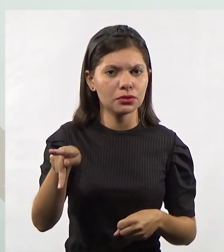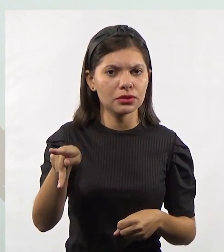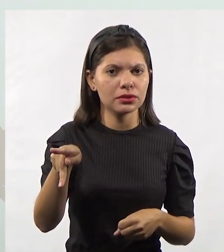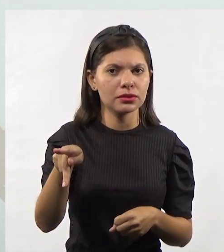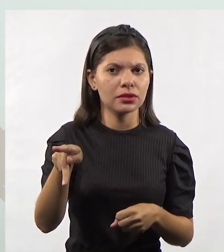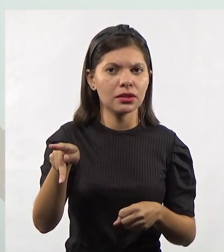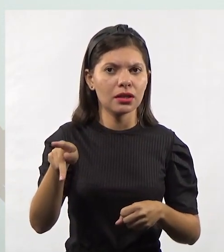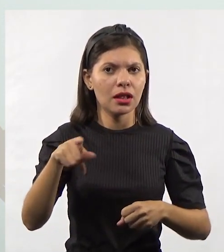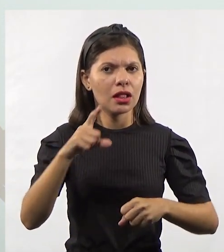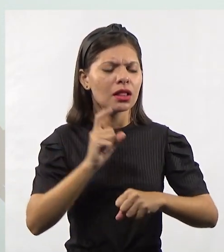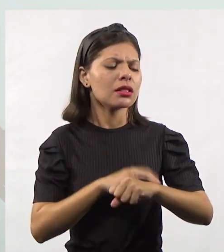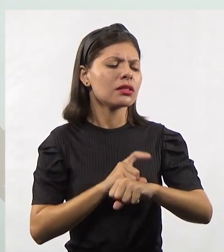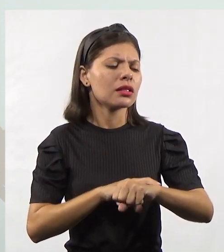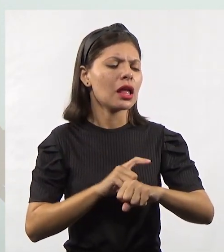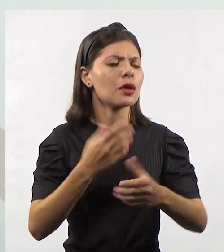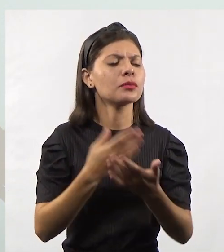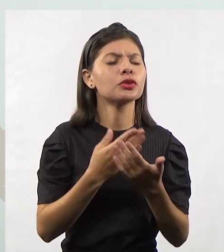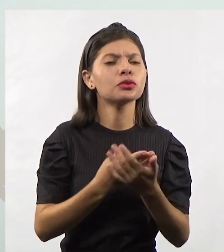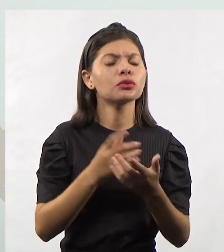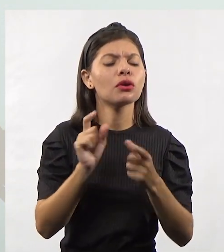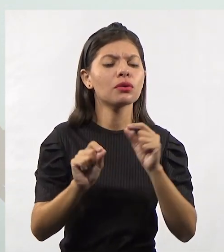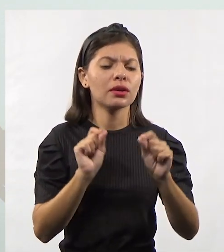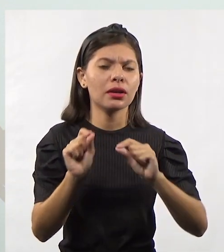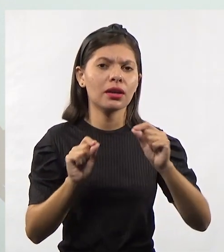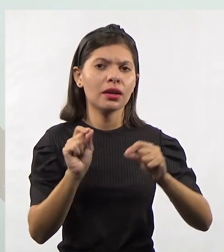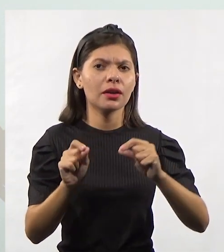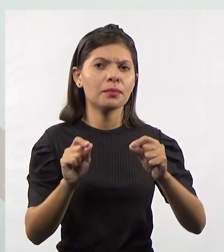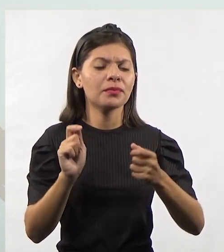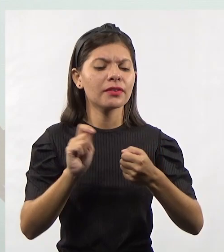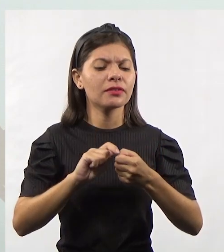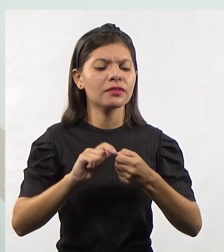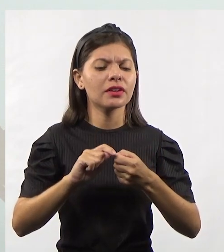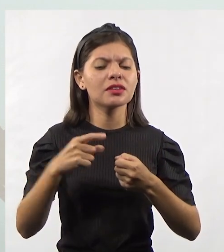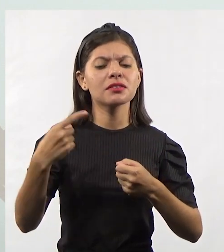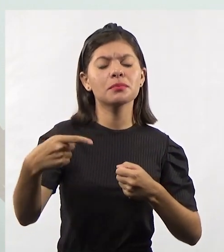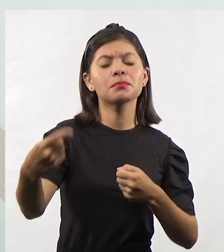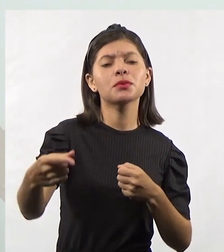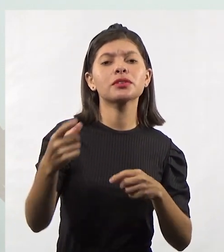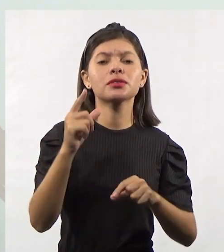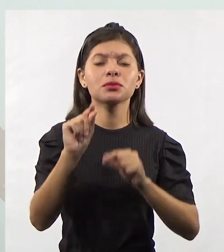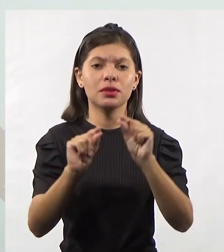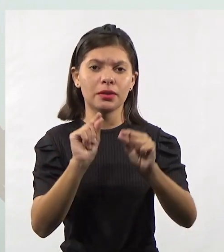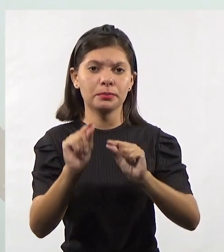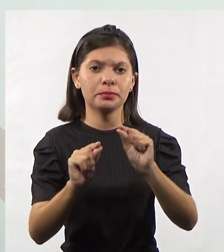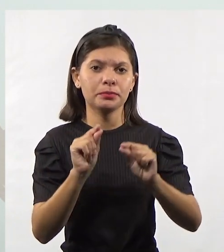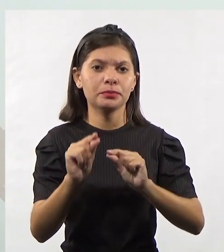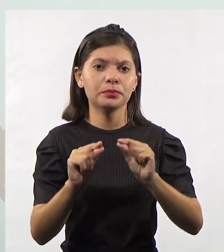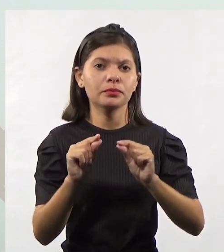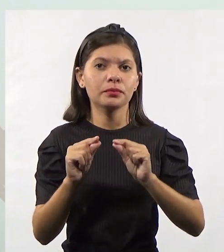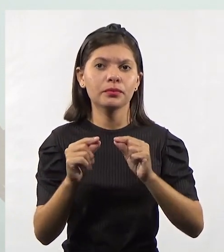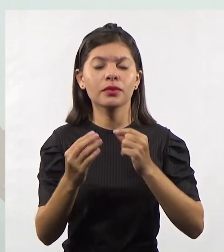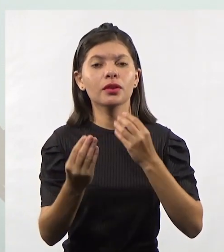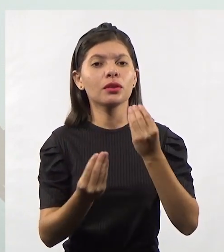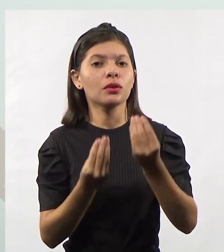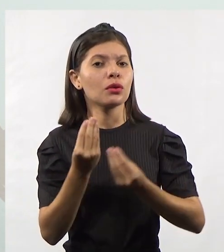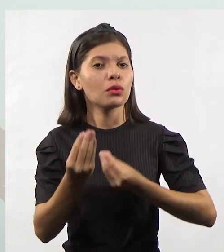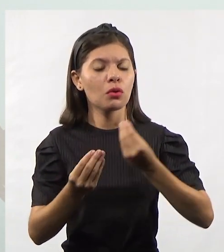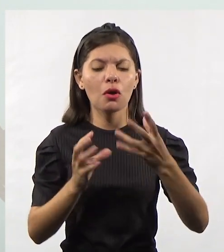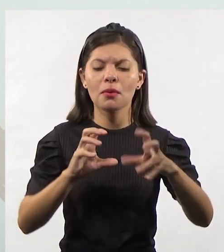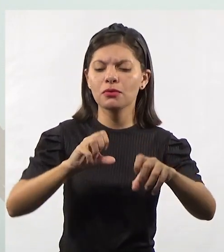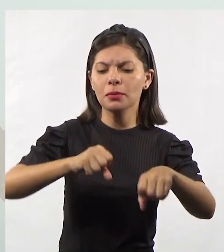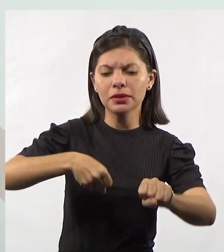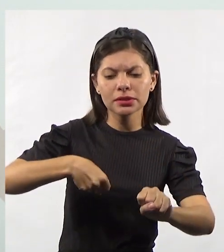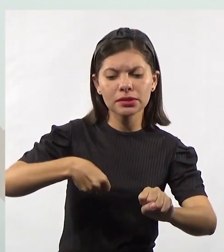sobre quanto tempo que Eles estudaram sobre o que eles fizeram depois que Eles estudaram sobre Como que foi